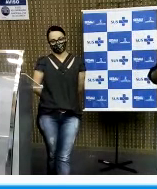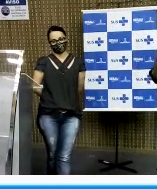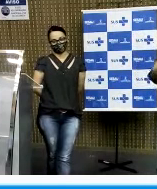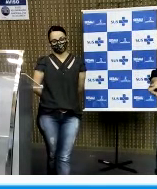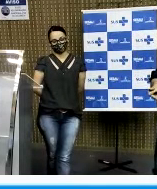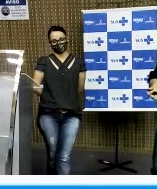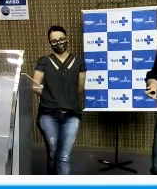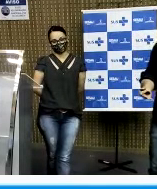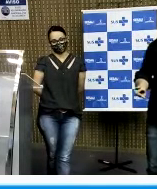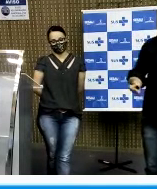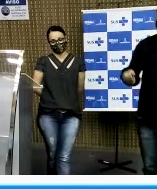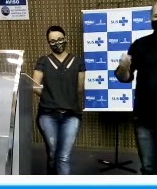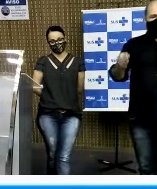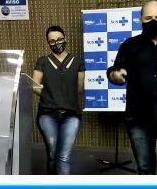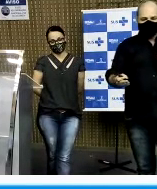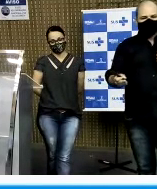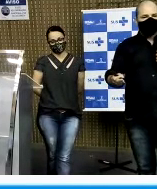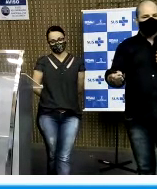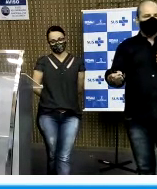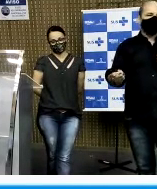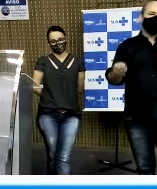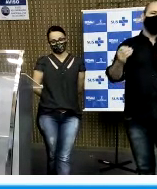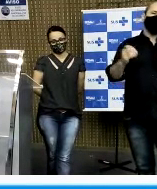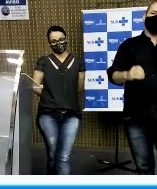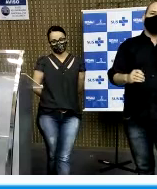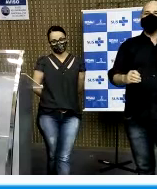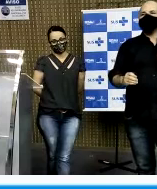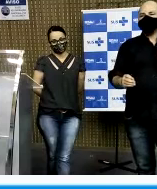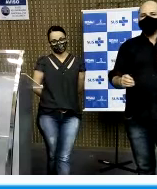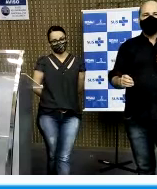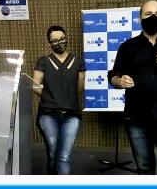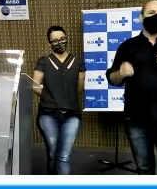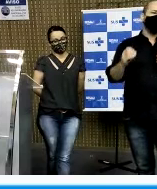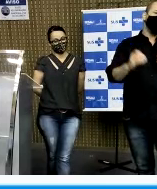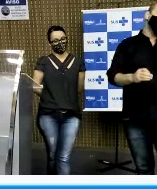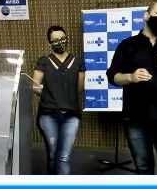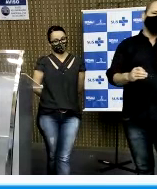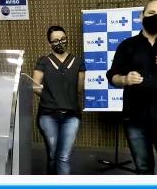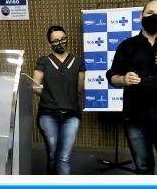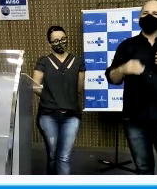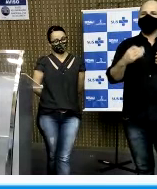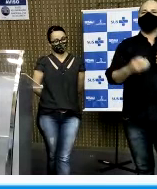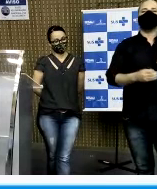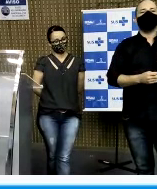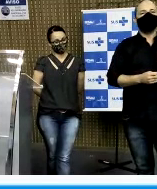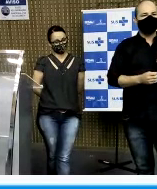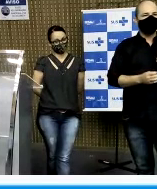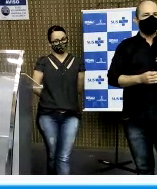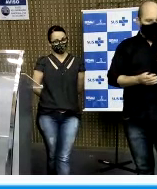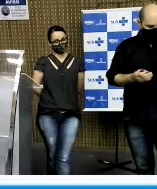lideranças, isso aí já está bem acertado. Eu tive uma reunião juntamente com a equipe de enfermagem e a equipe de psicologia do Hospital de